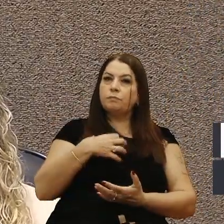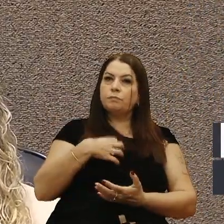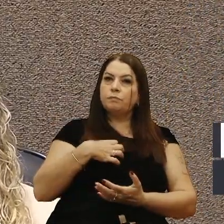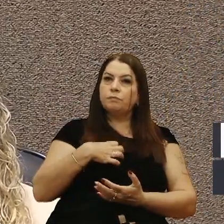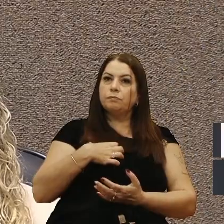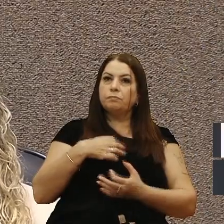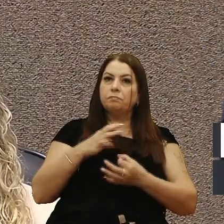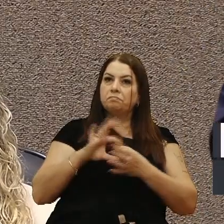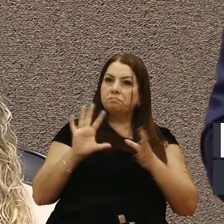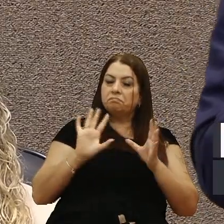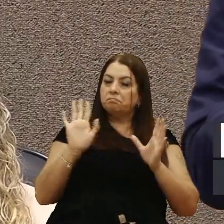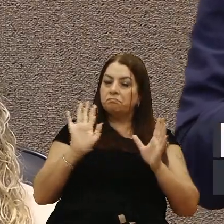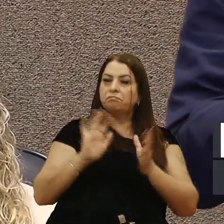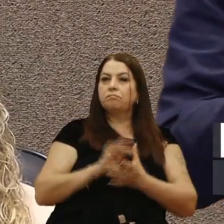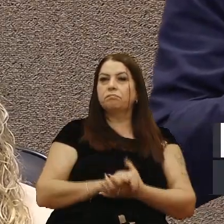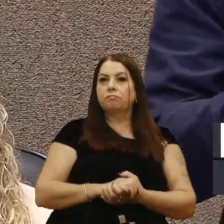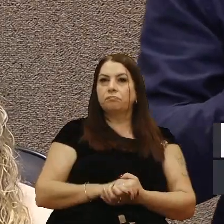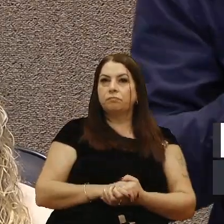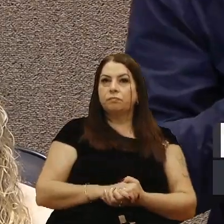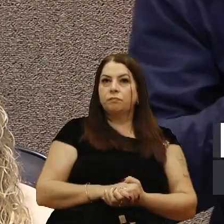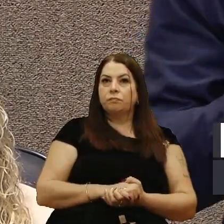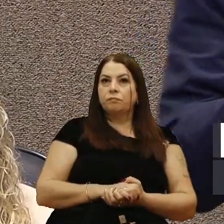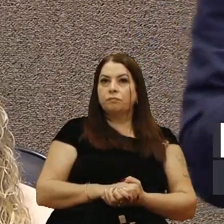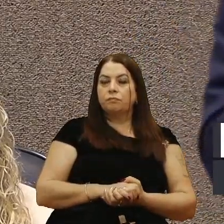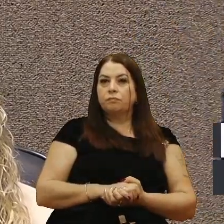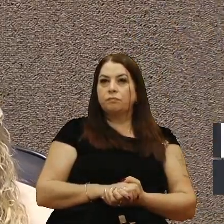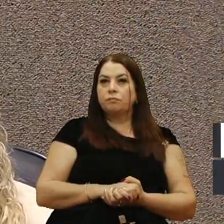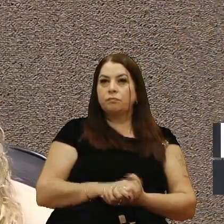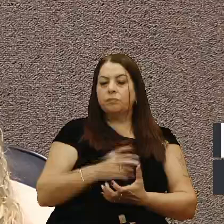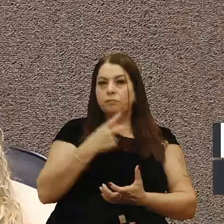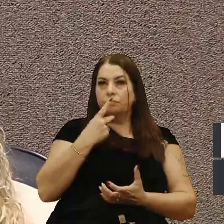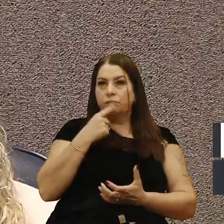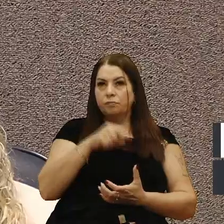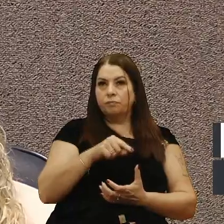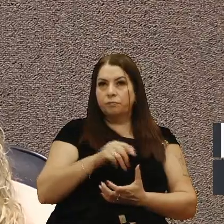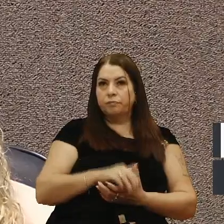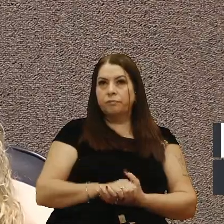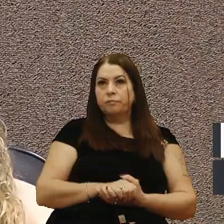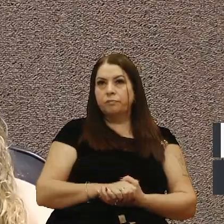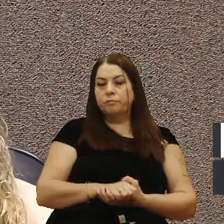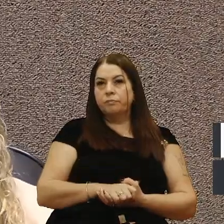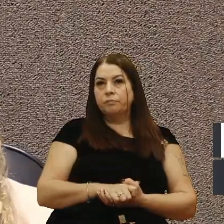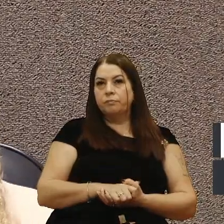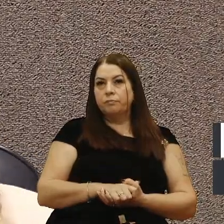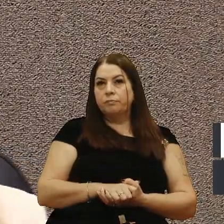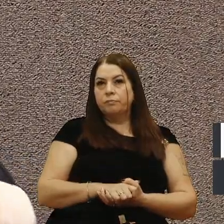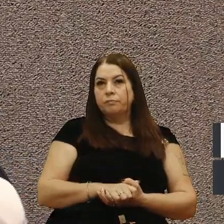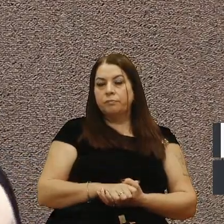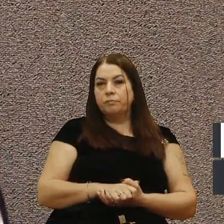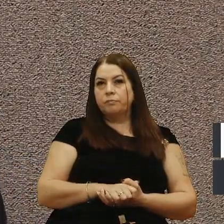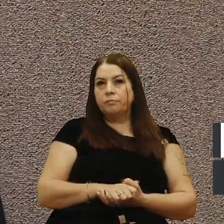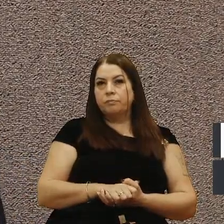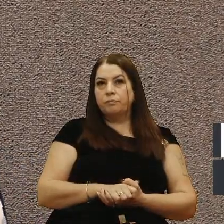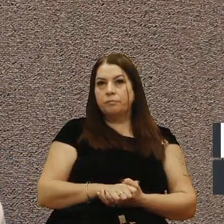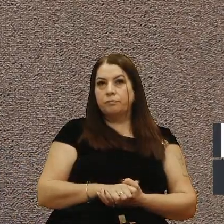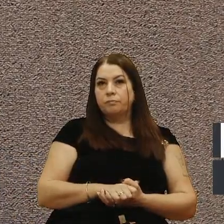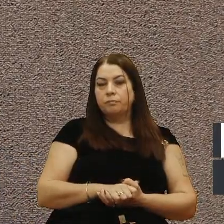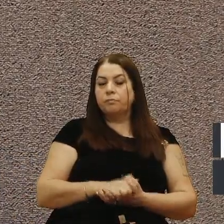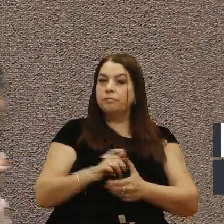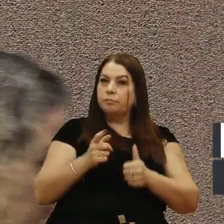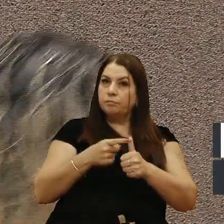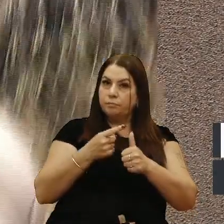à vontade, né, para colocar aquilo que eu vou colocar aqui, que, em primeiro lugar,